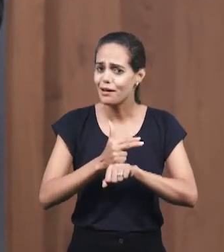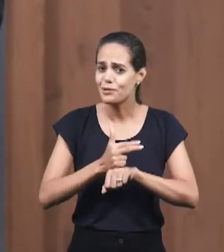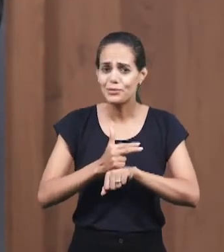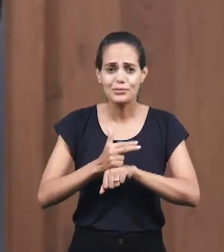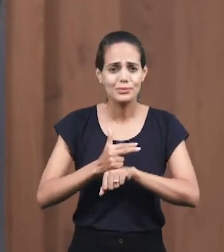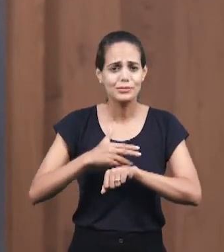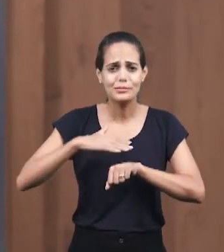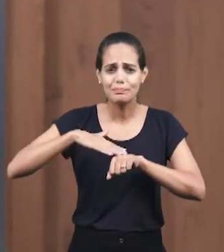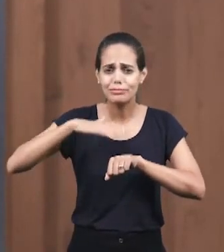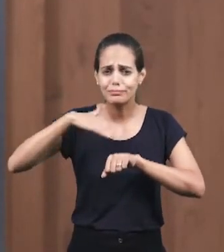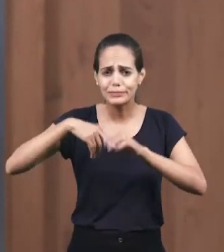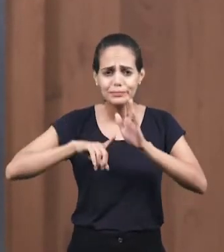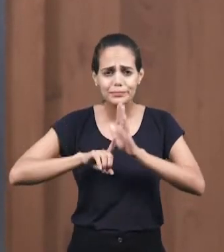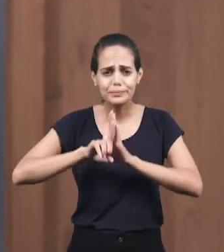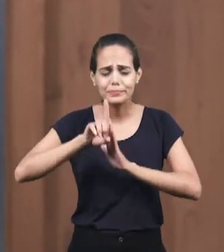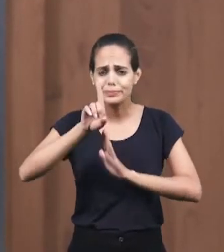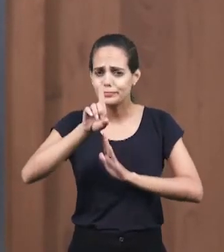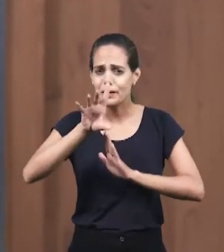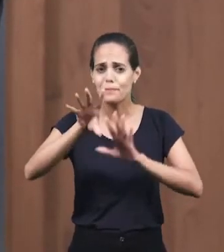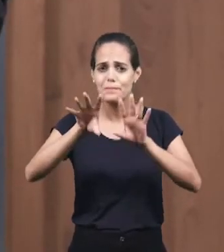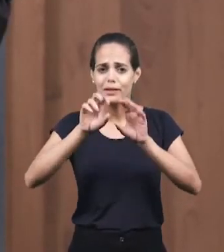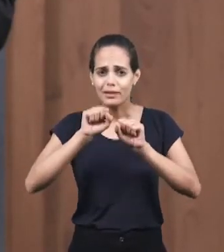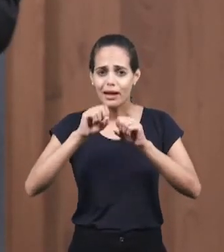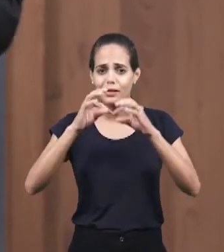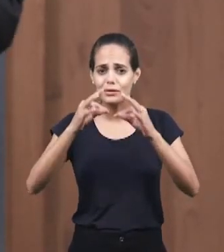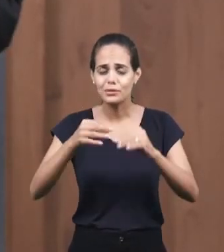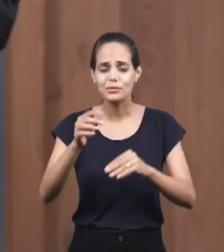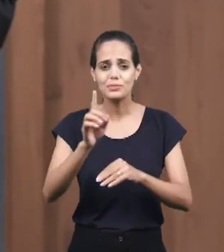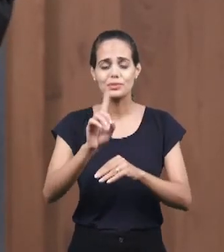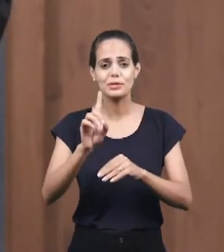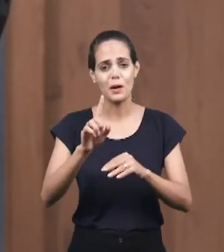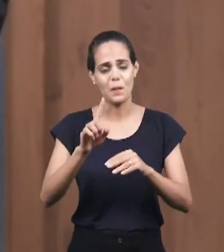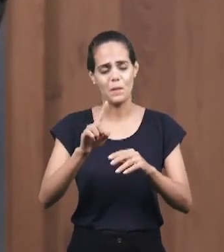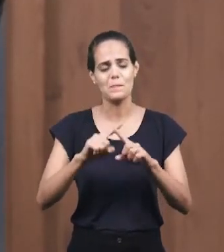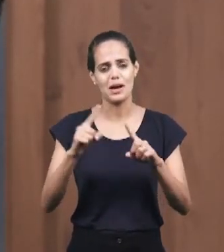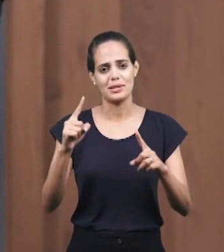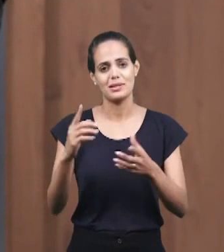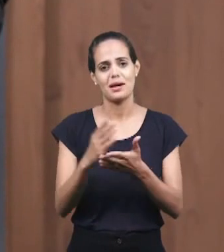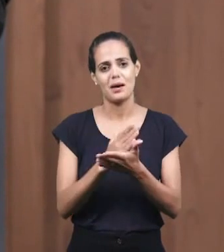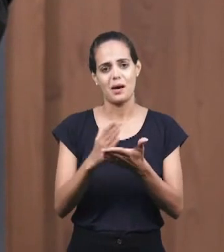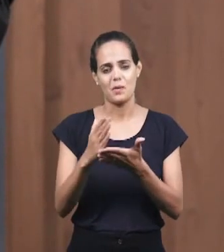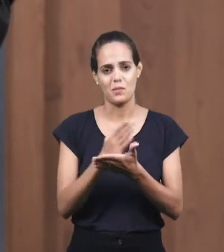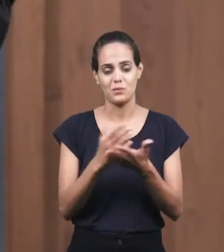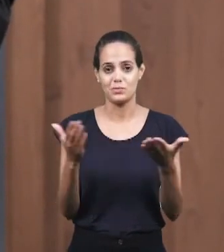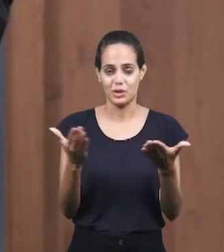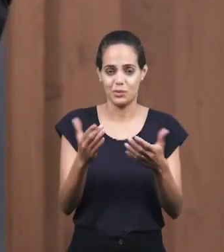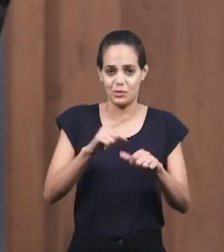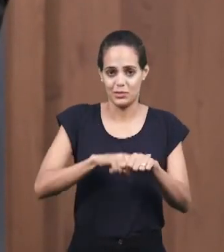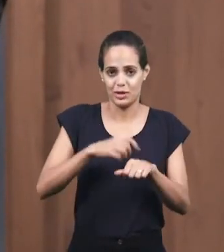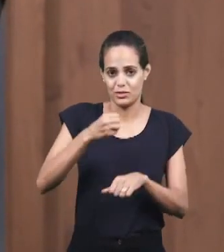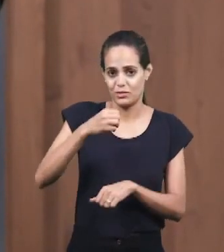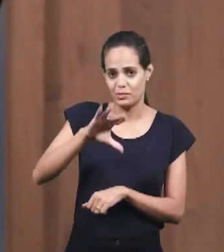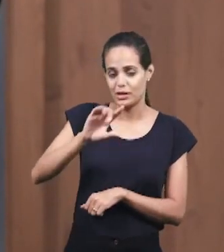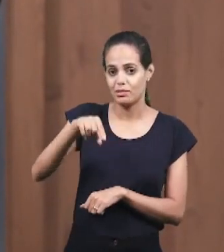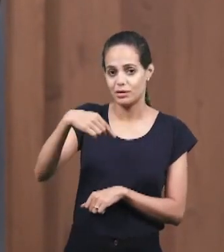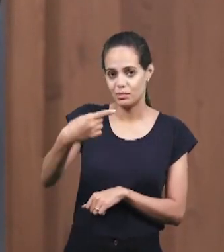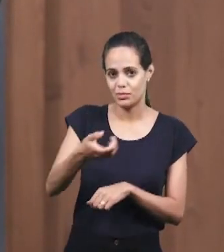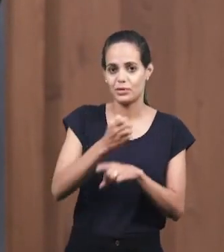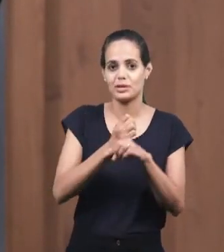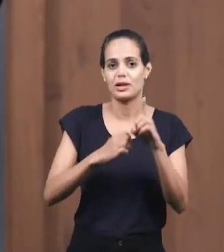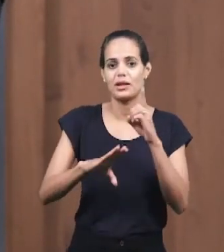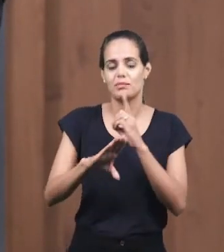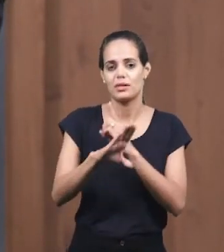catalogar todos, mas iremos apresentar alguns agora neste horário e outros daqui a pouco na Escola Bíblica